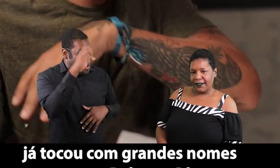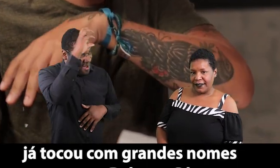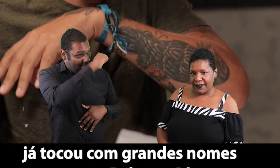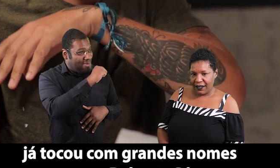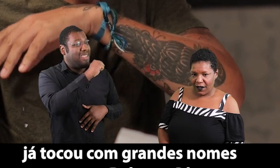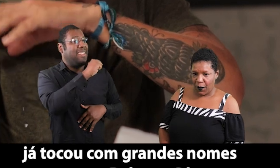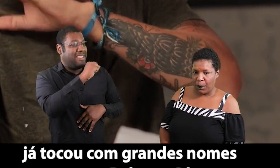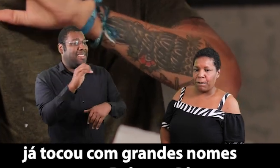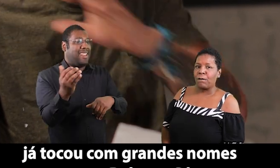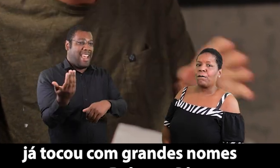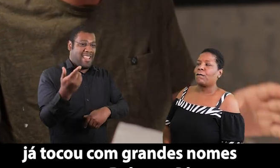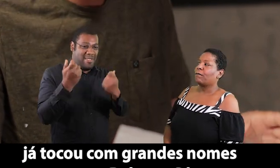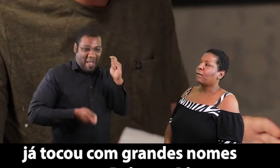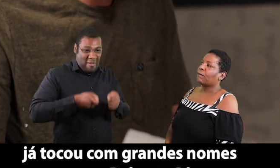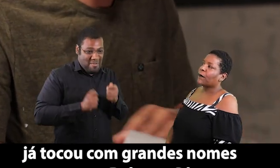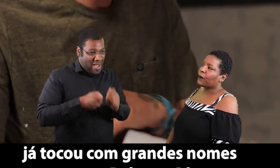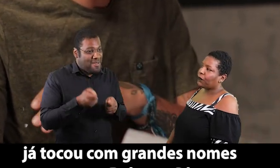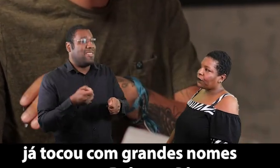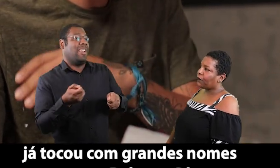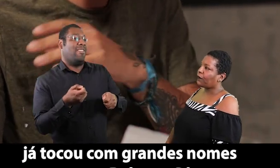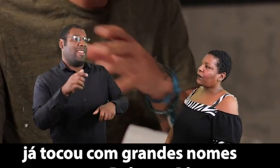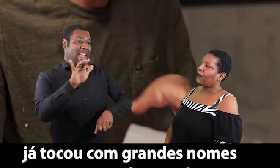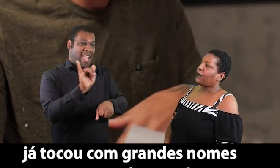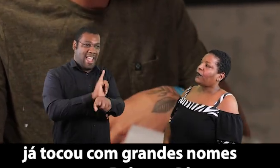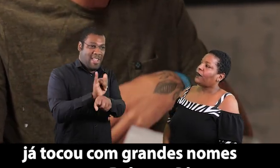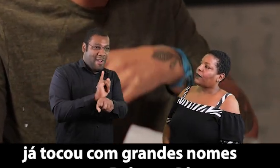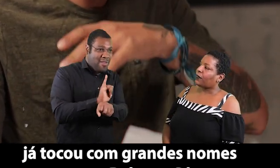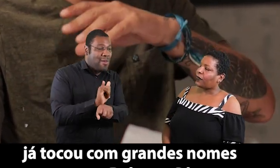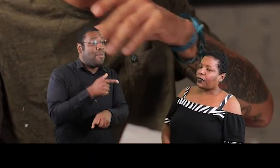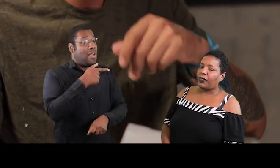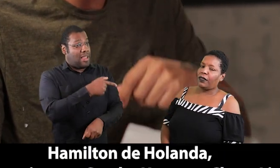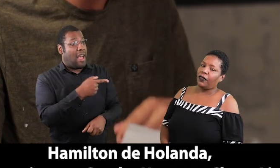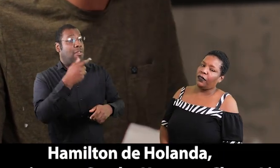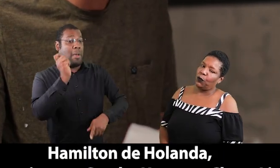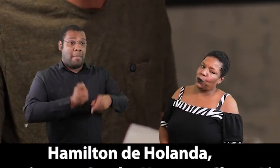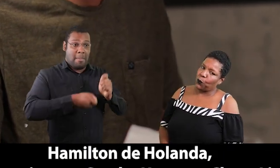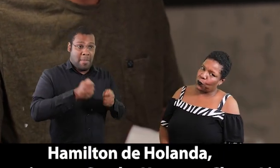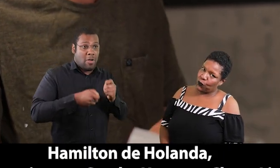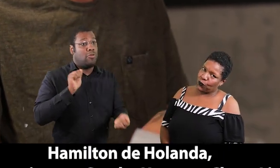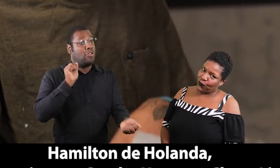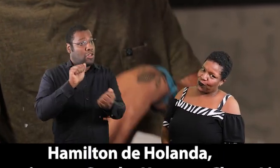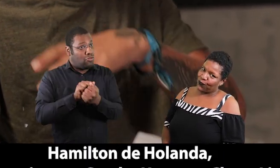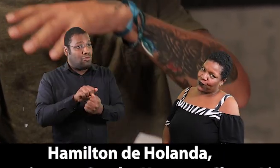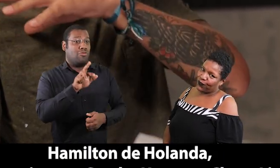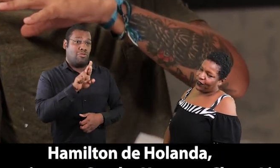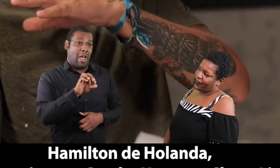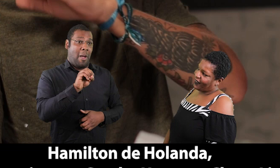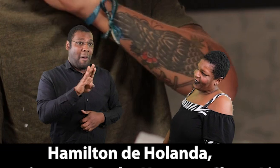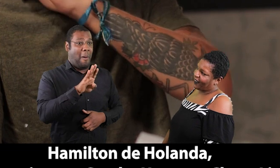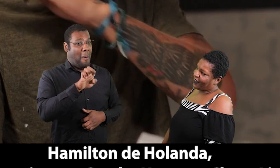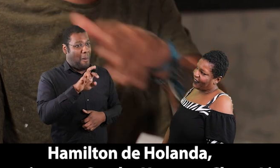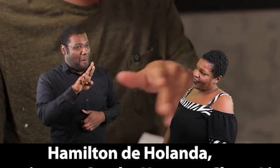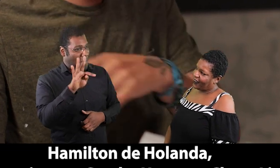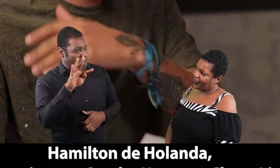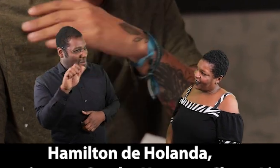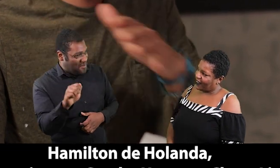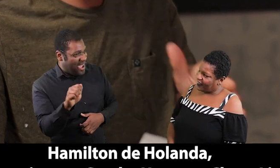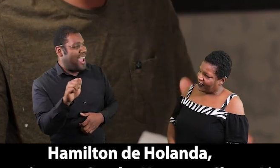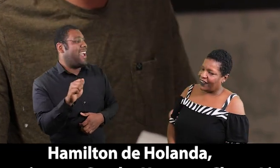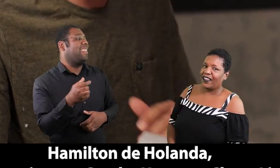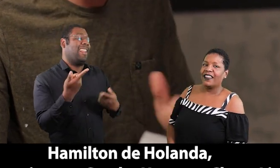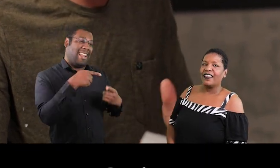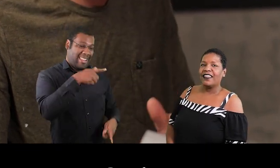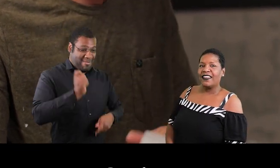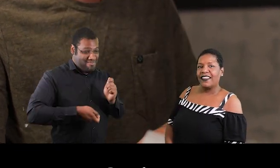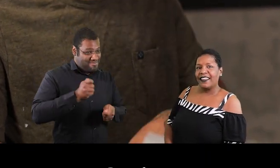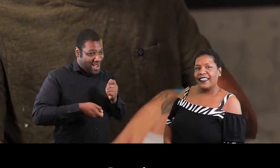Já tocou com grandes nomes como Roberto Sá, Hamilton de Holanda, tá tocando aqui com o Samba Urgente, Choro